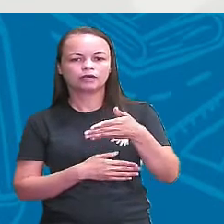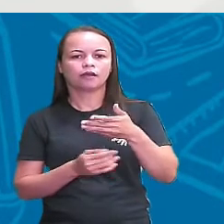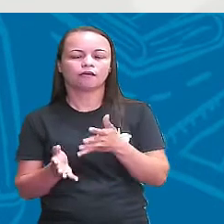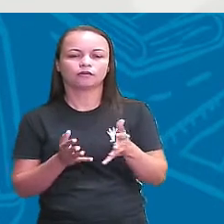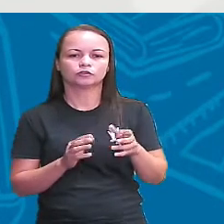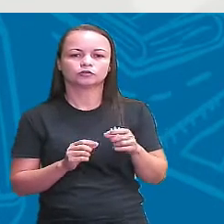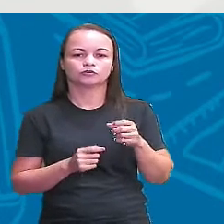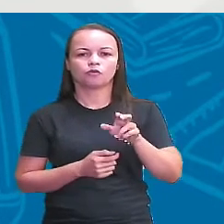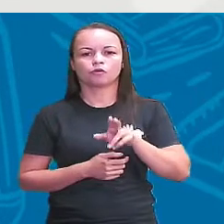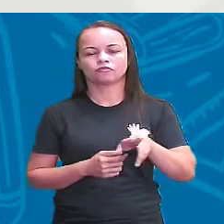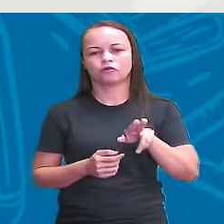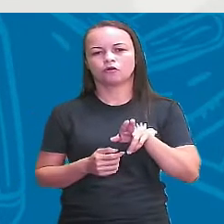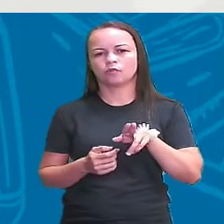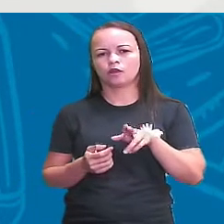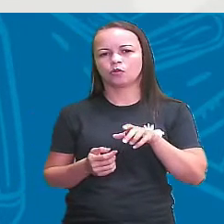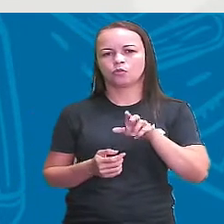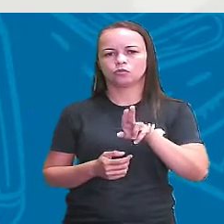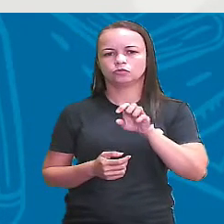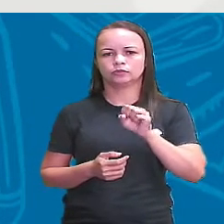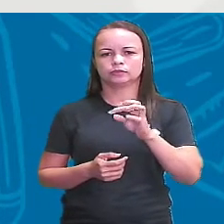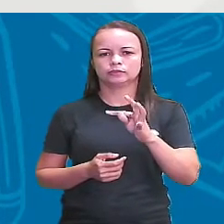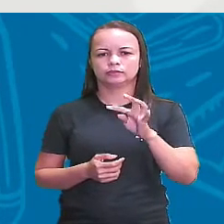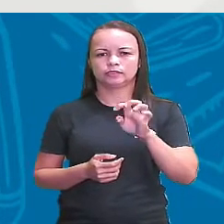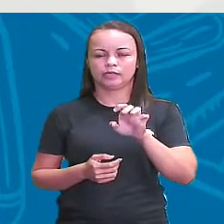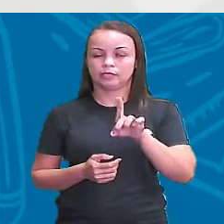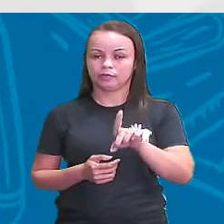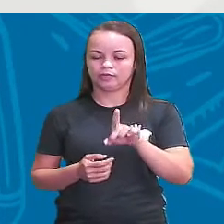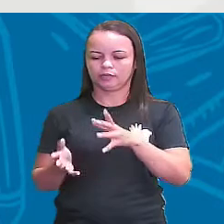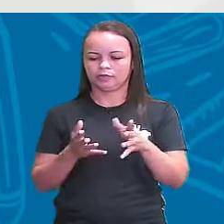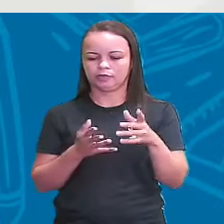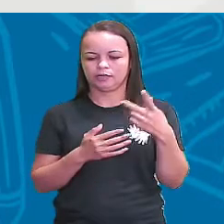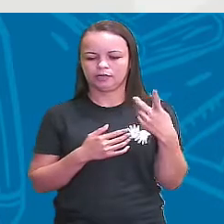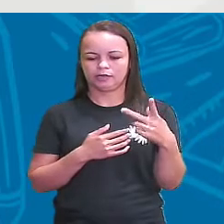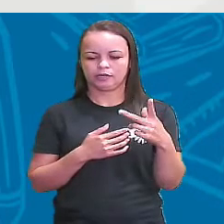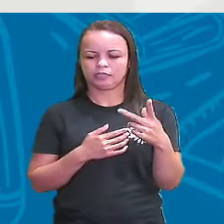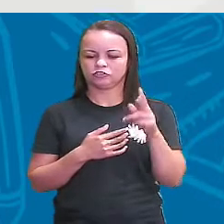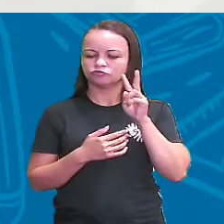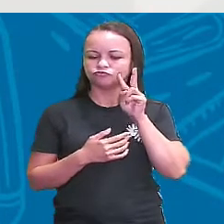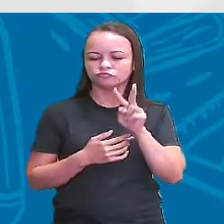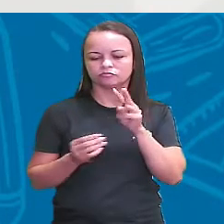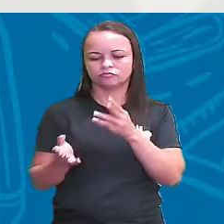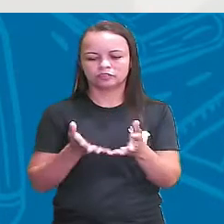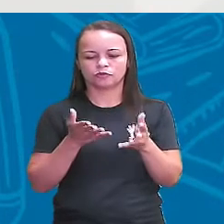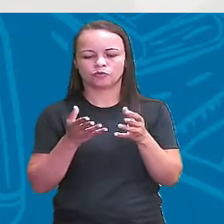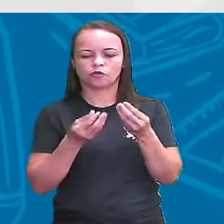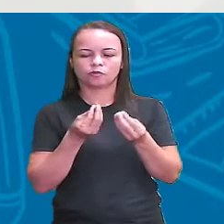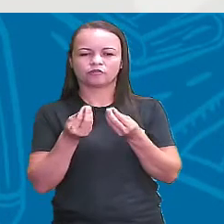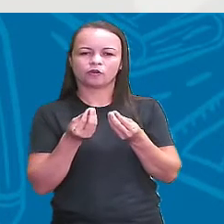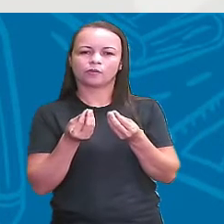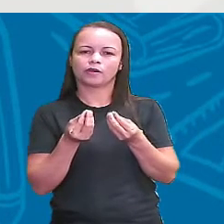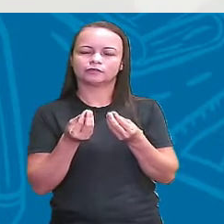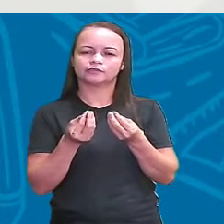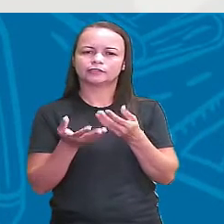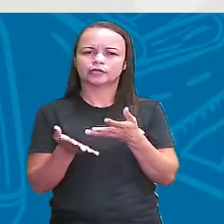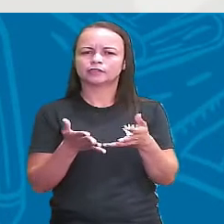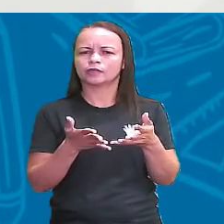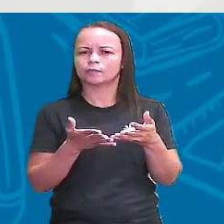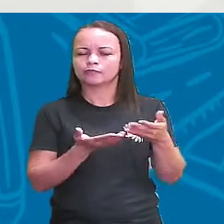forma usted, que a gente já viu quando estudou pronomes, que é a nossa forma de tratamento